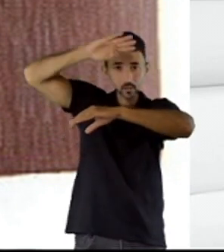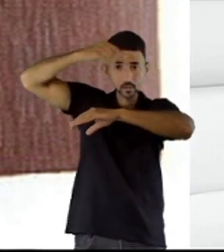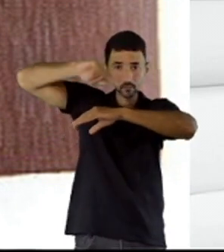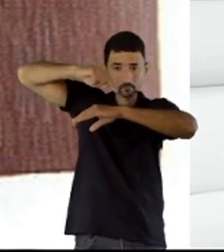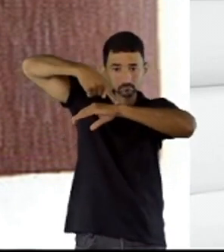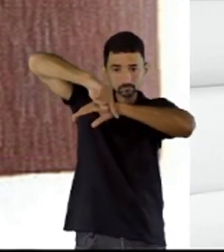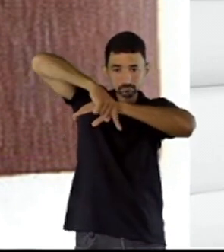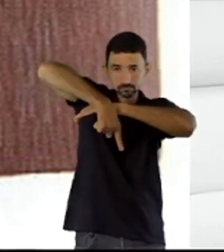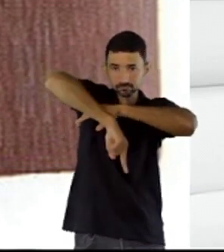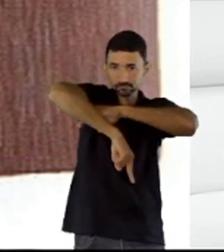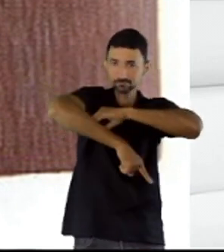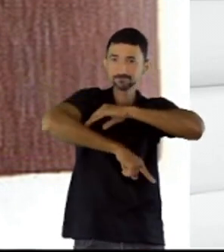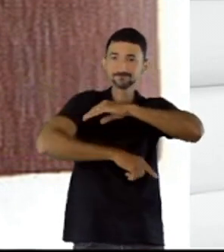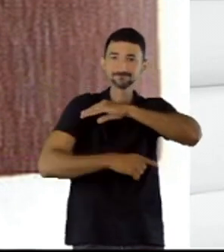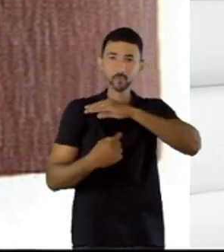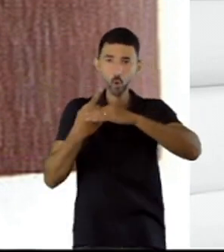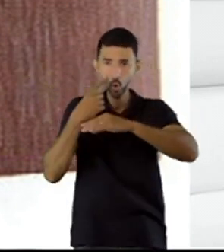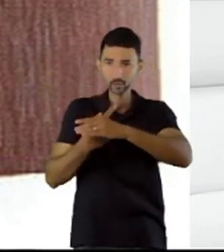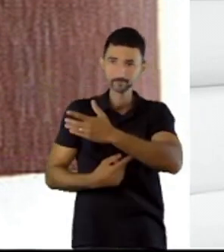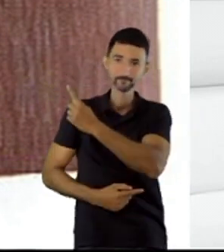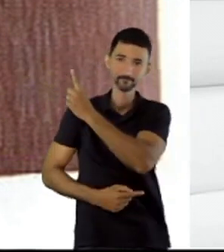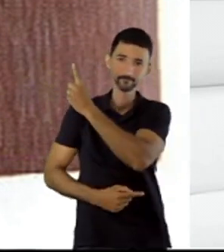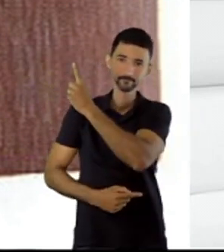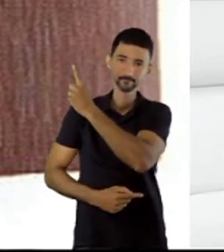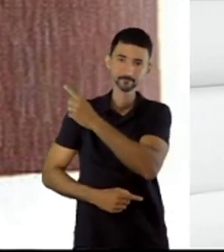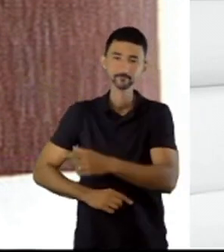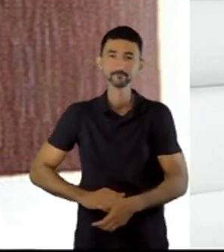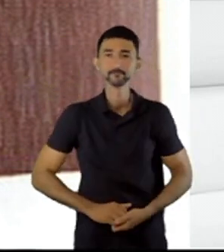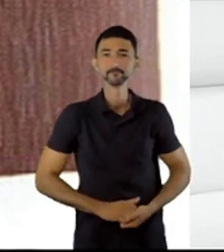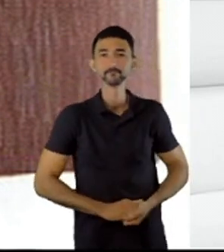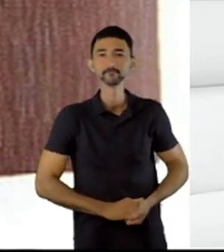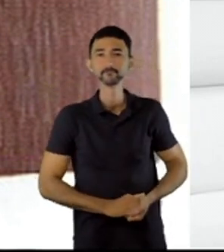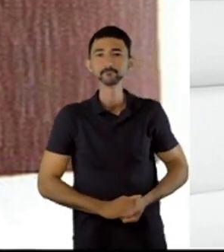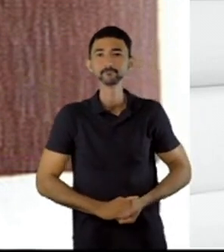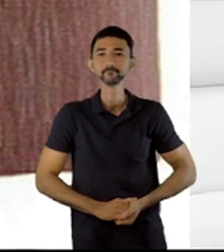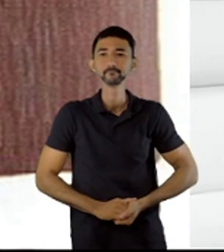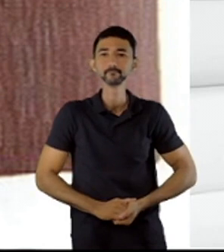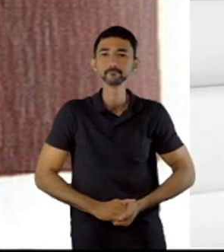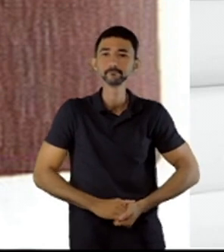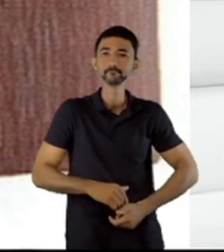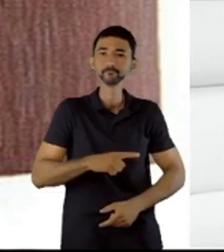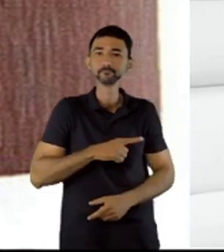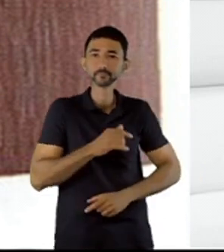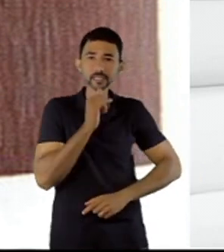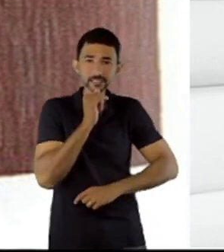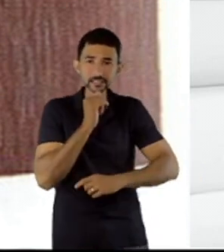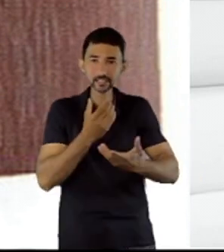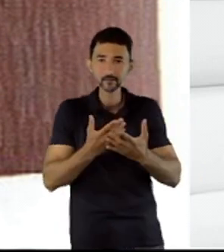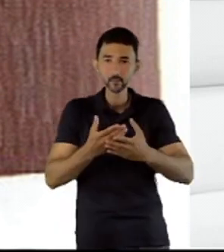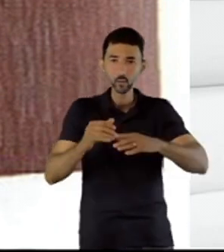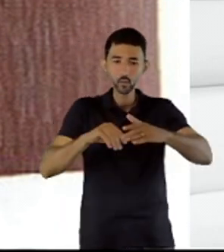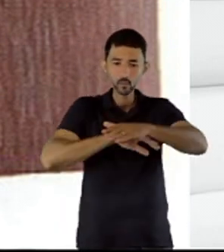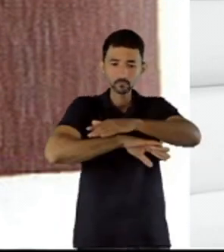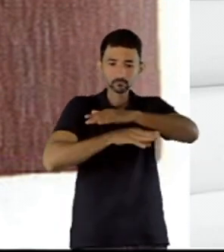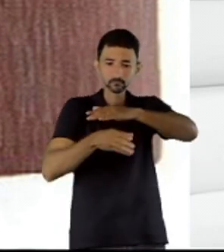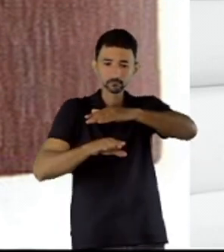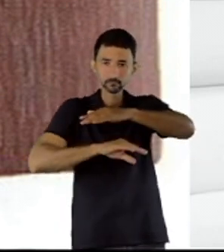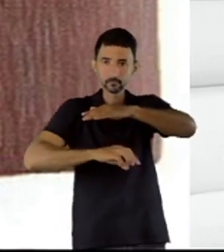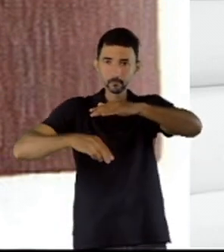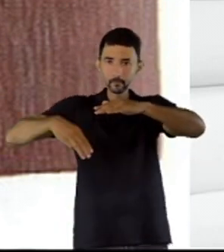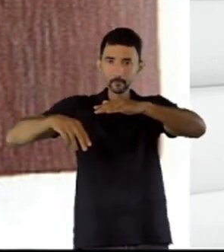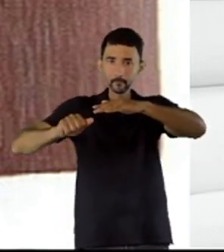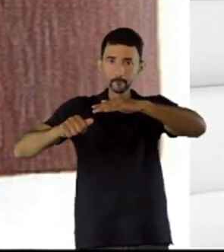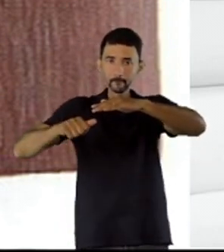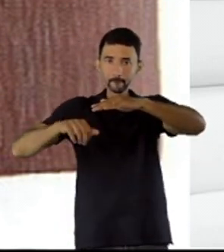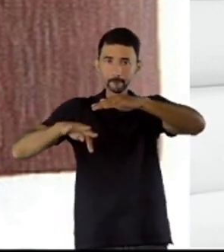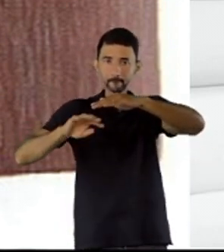bem? Tudo isso aqui. Aqui você tem o que a gente vai chamar de manto superior, onde você já